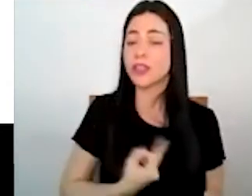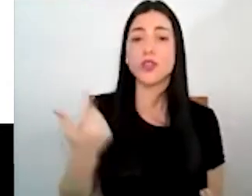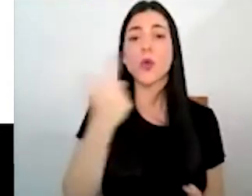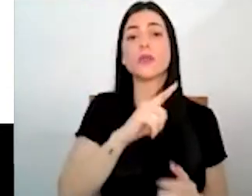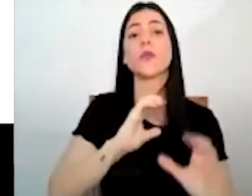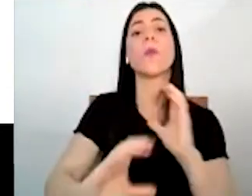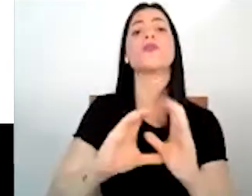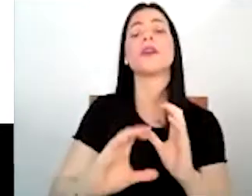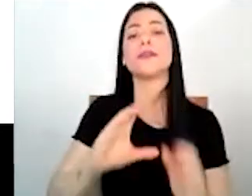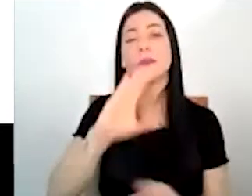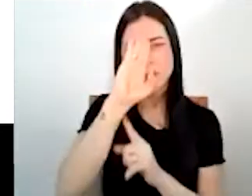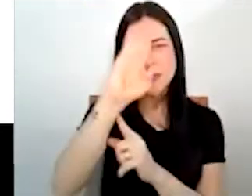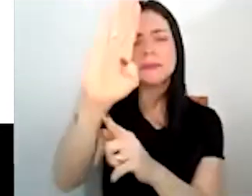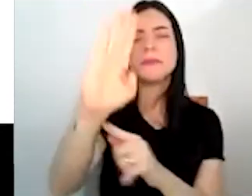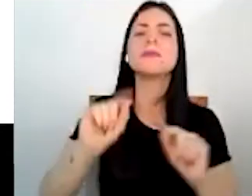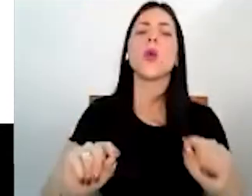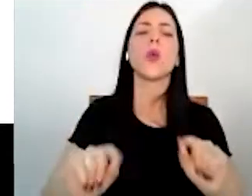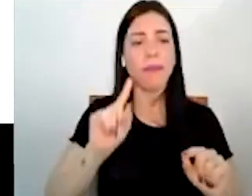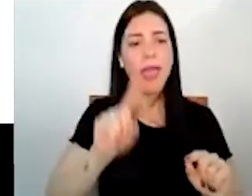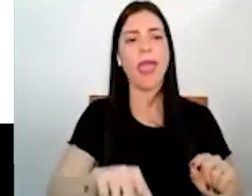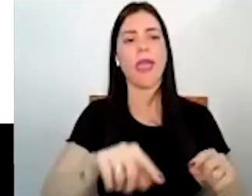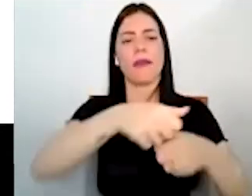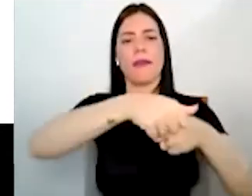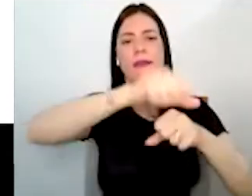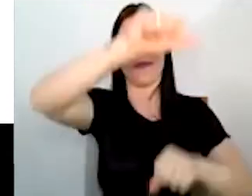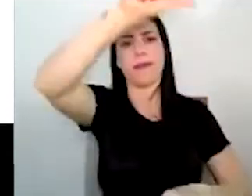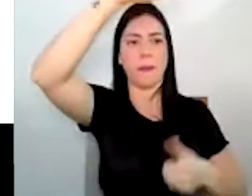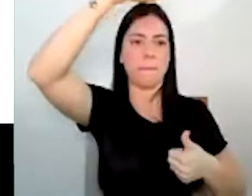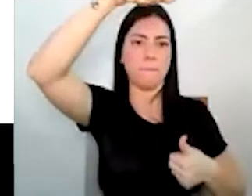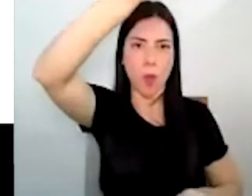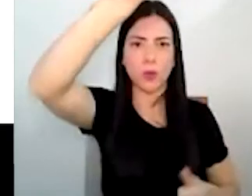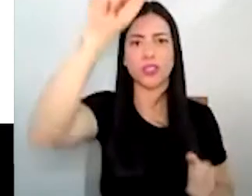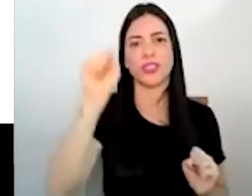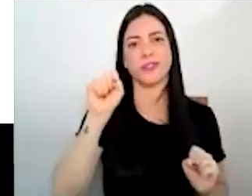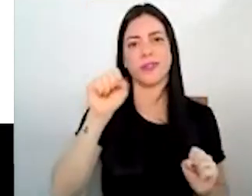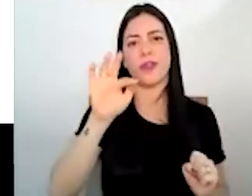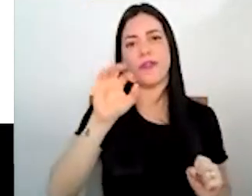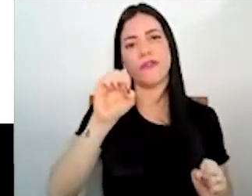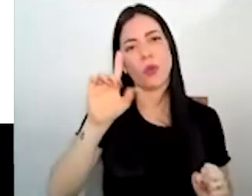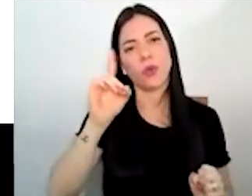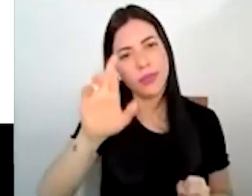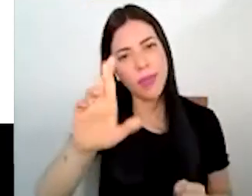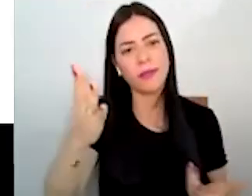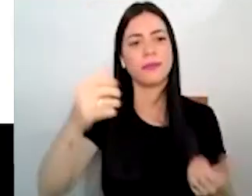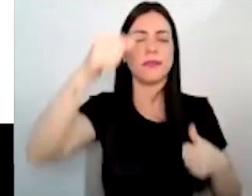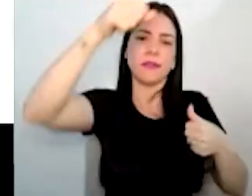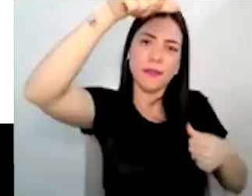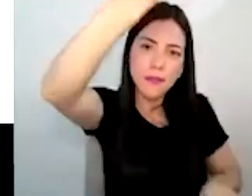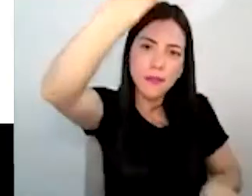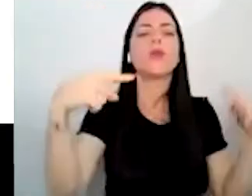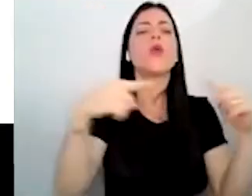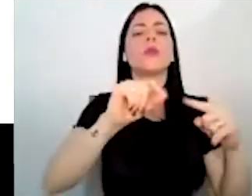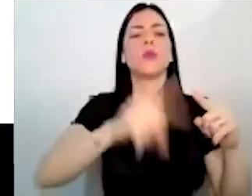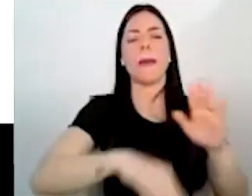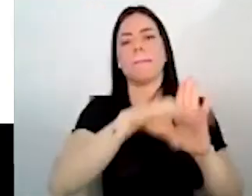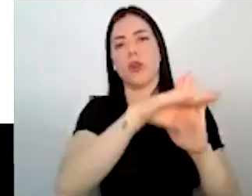que era esse pôster, que também era um folder, que também era um catálogo, que também era a programação dos